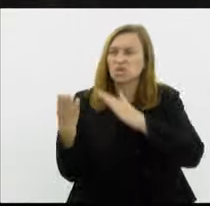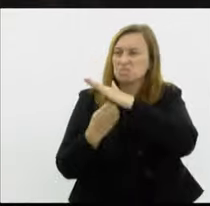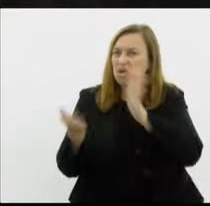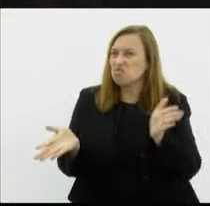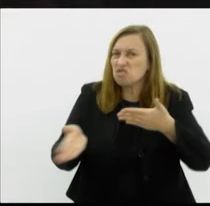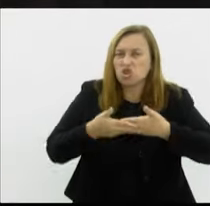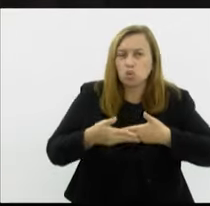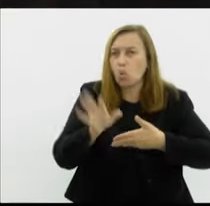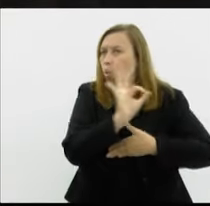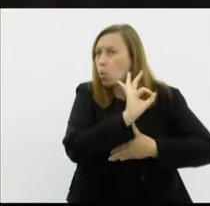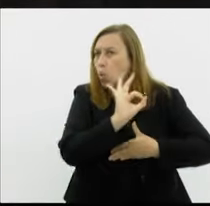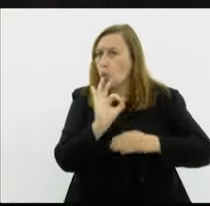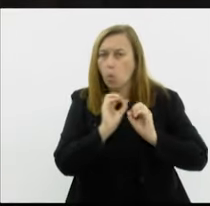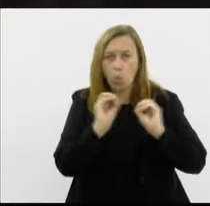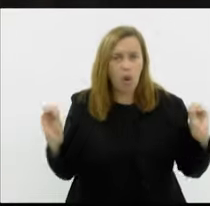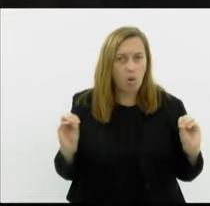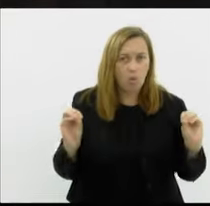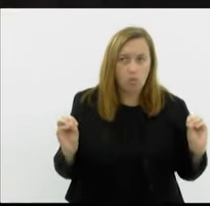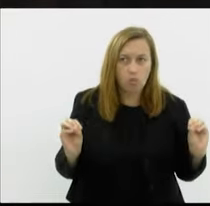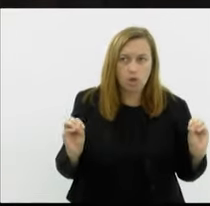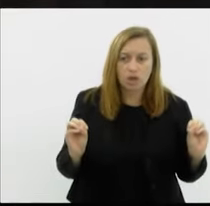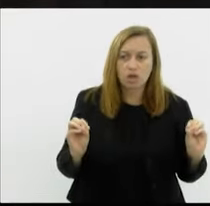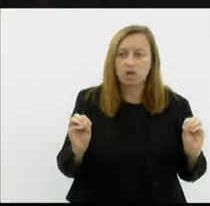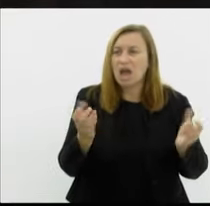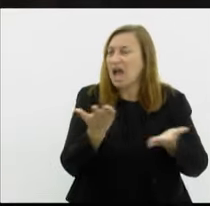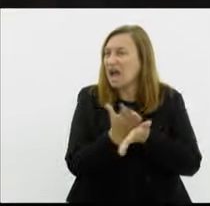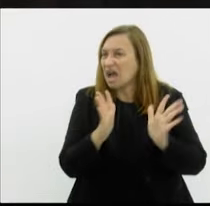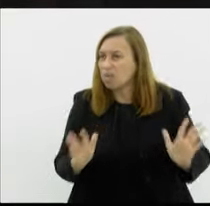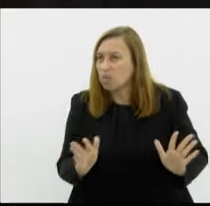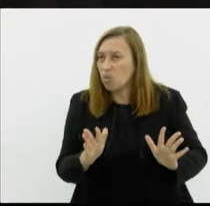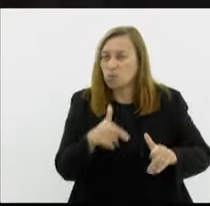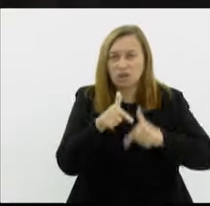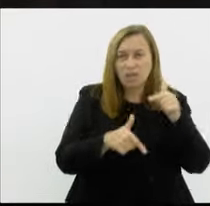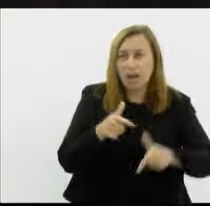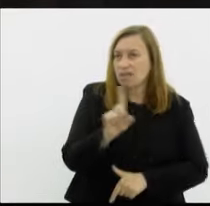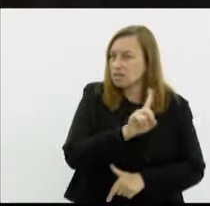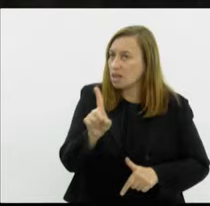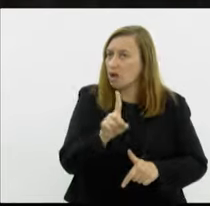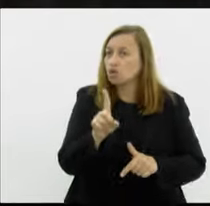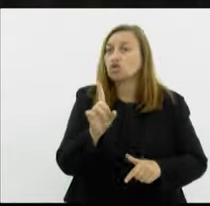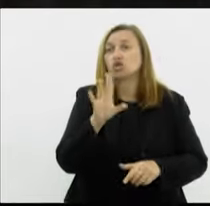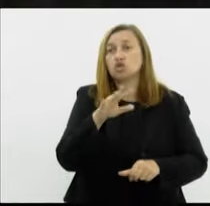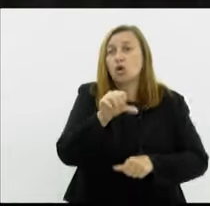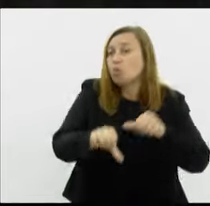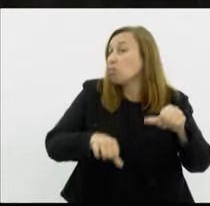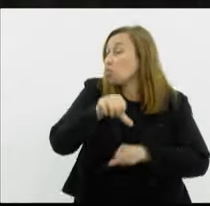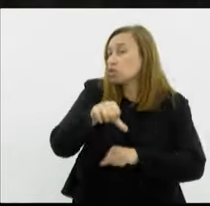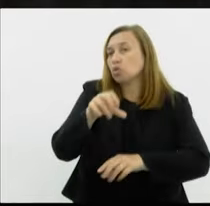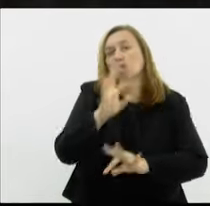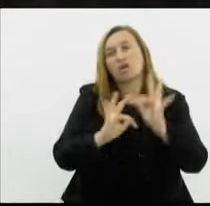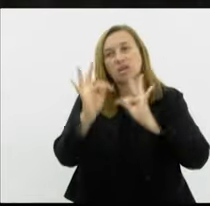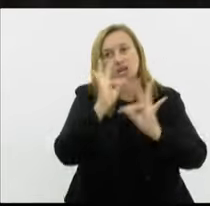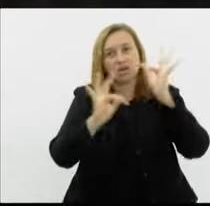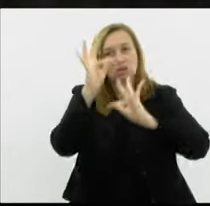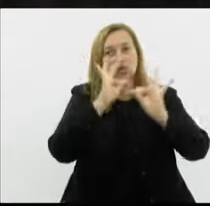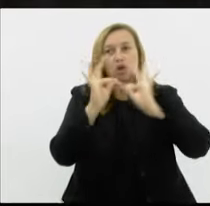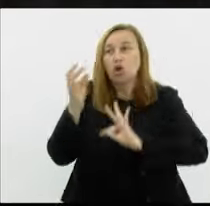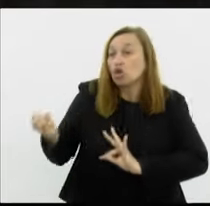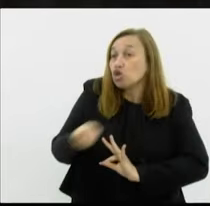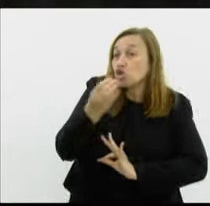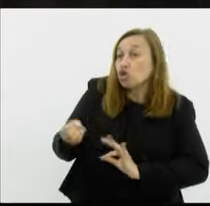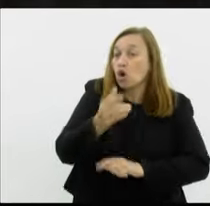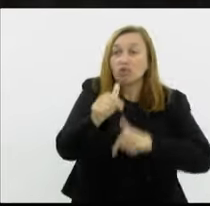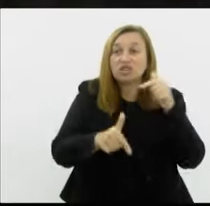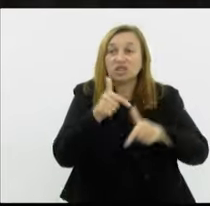desses empregos foram suprimidos, apenas a tecnologia mudou de forma a produzir, gerar imposto, gerar emprego,